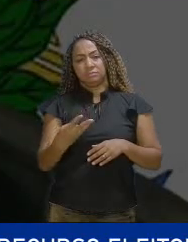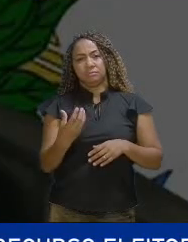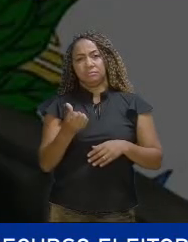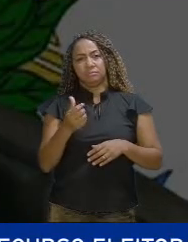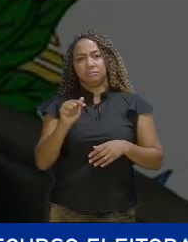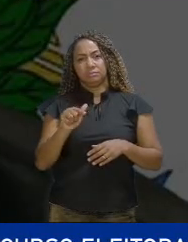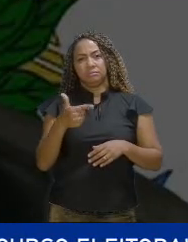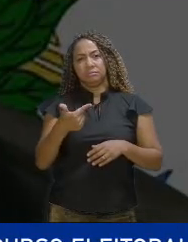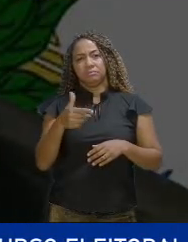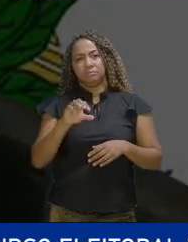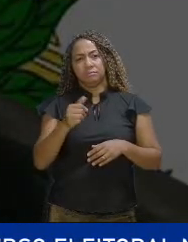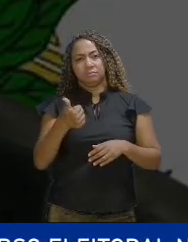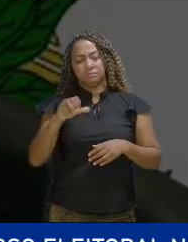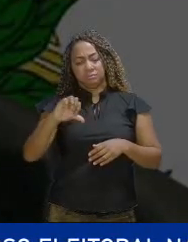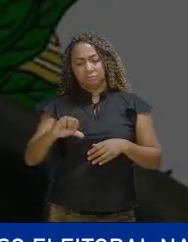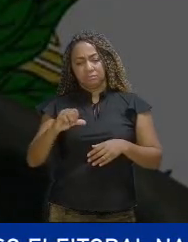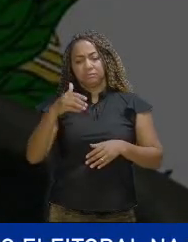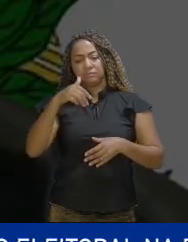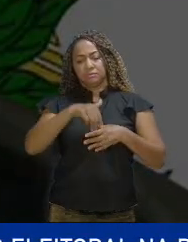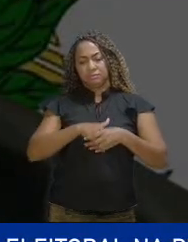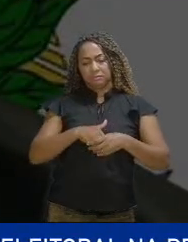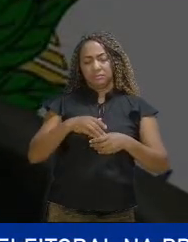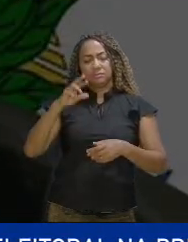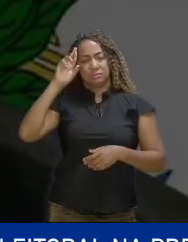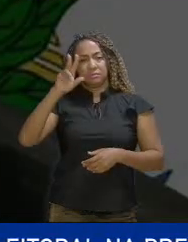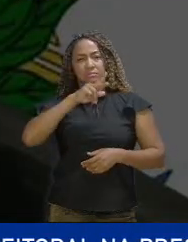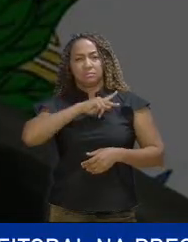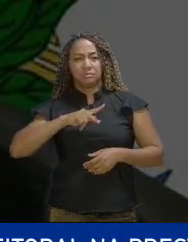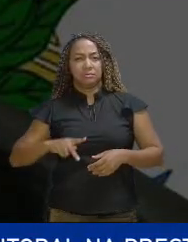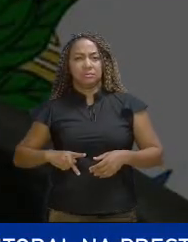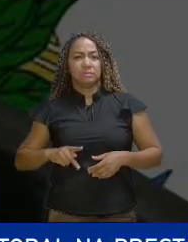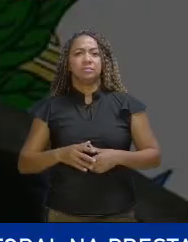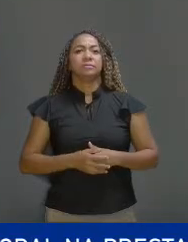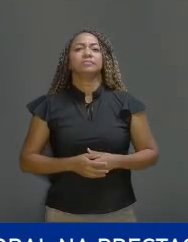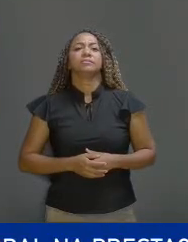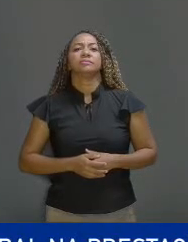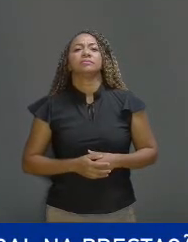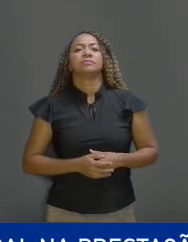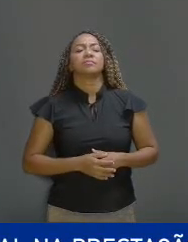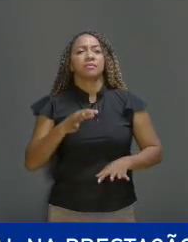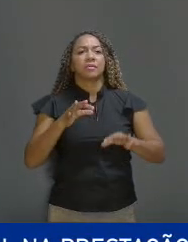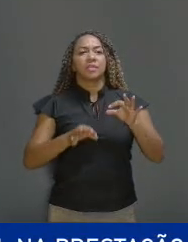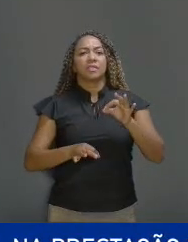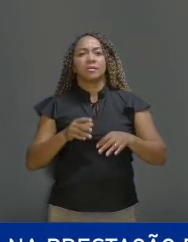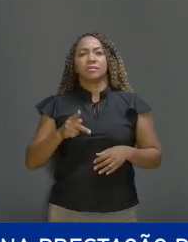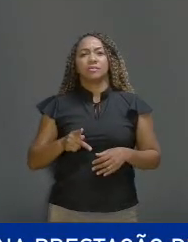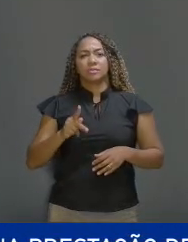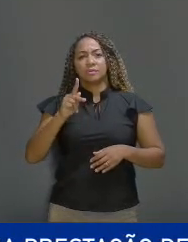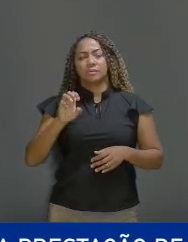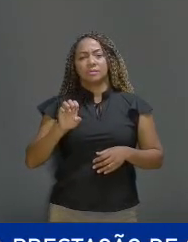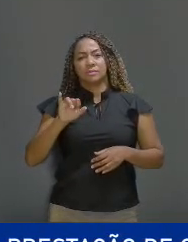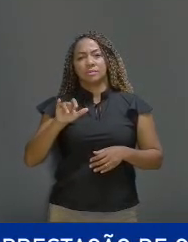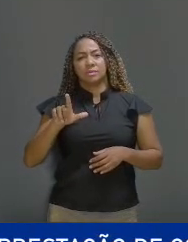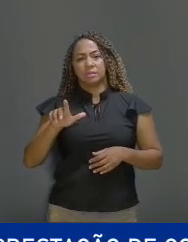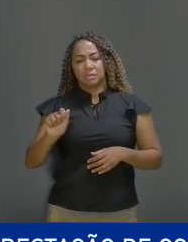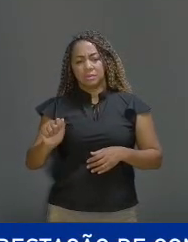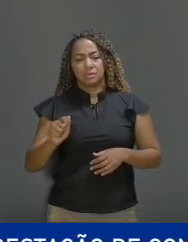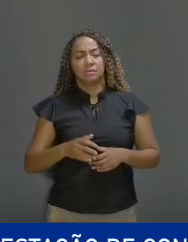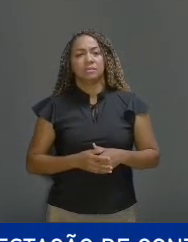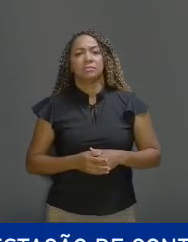23.607 de 2019. É como eu voto, senhor presidente. Como vota a juíza Keila Utsig?